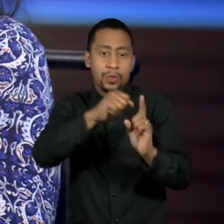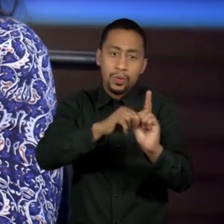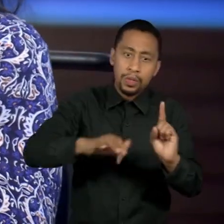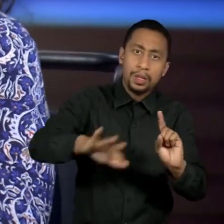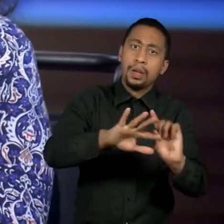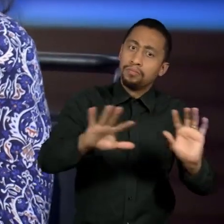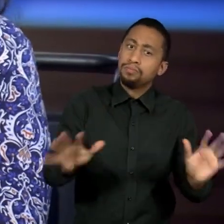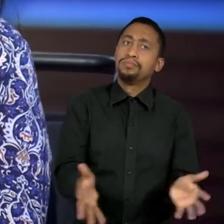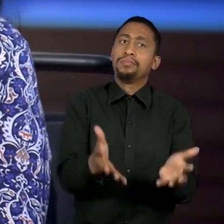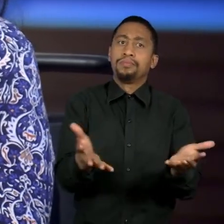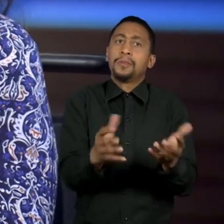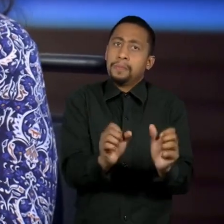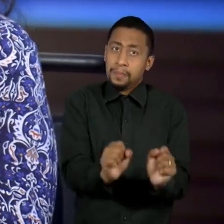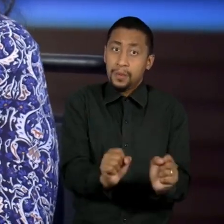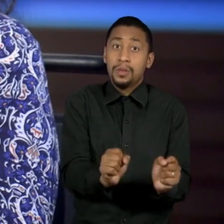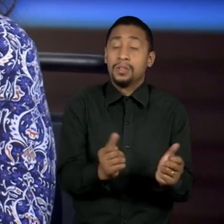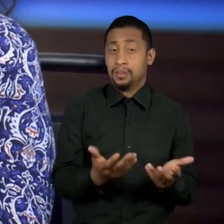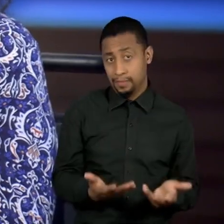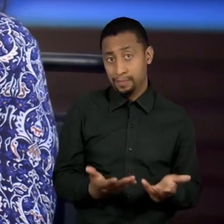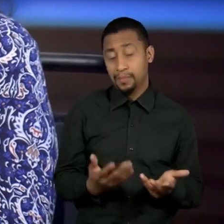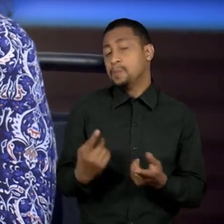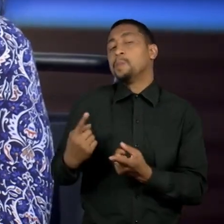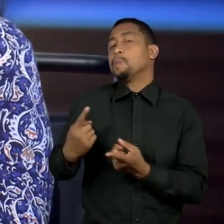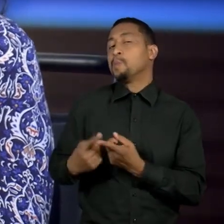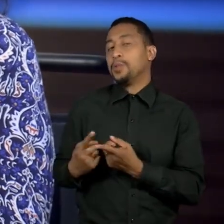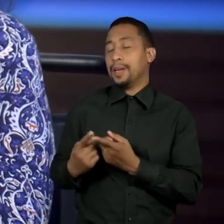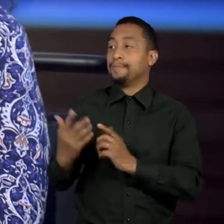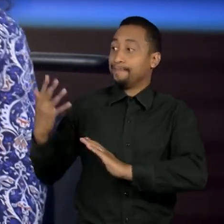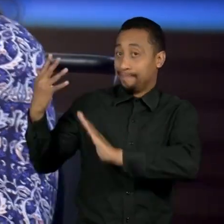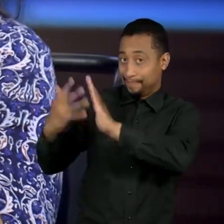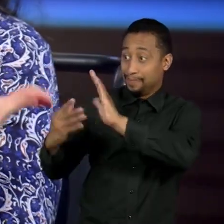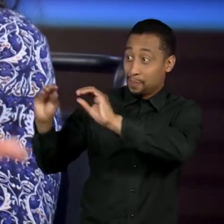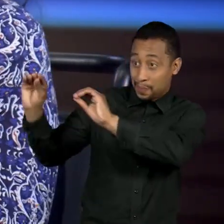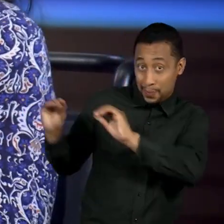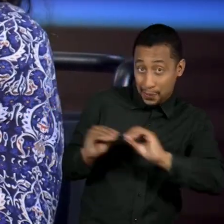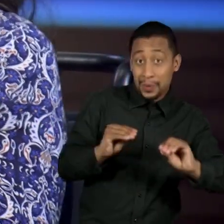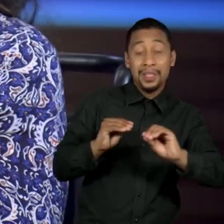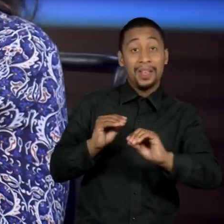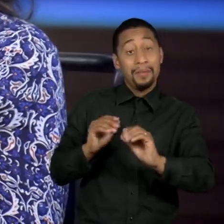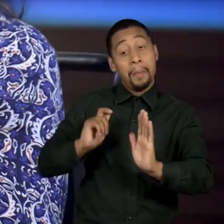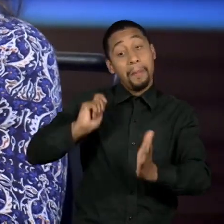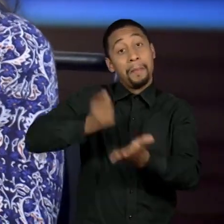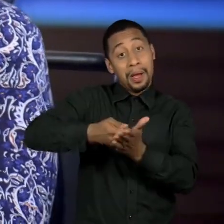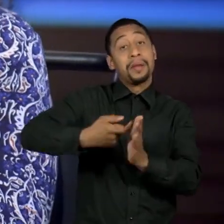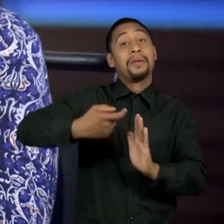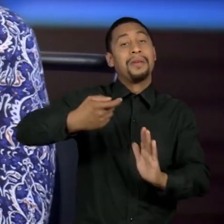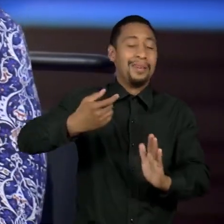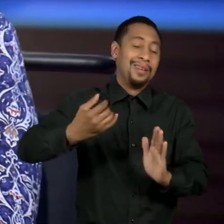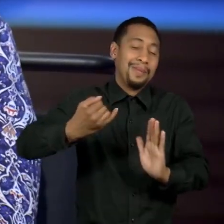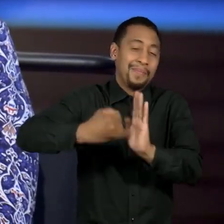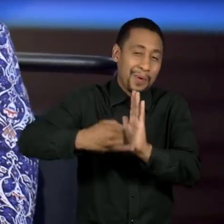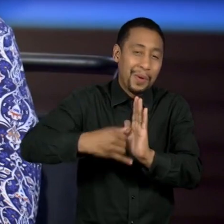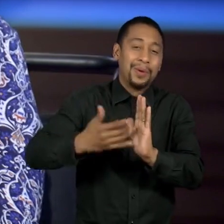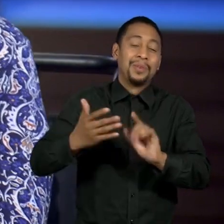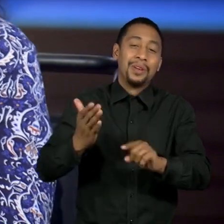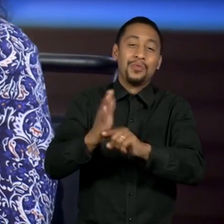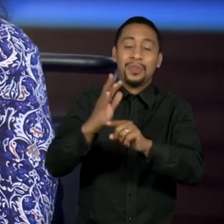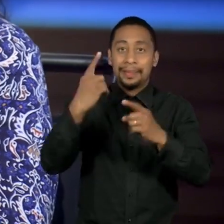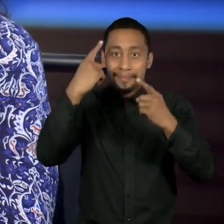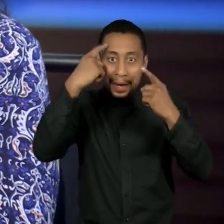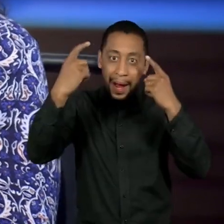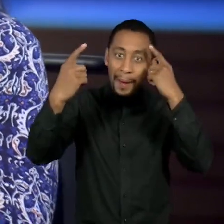os causadores da crise. E, na realidade, eles estão se deslocando em situações de crise humanitárias, ambientais. Então,